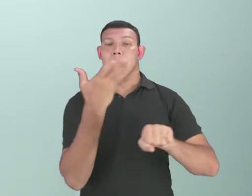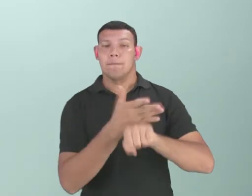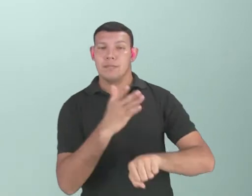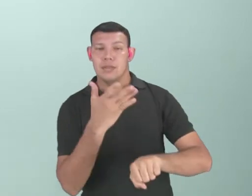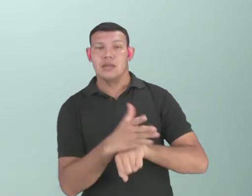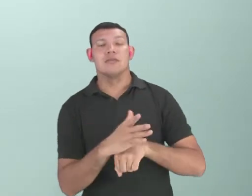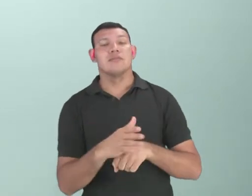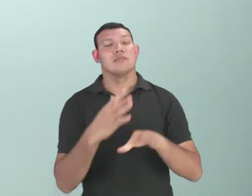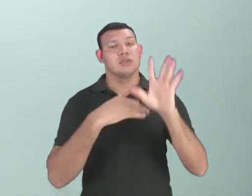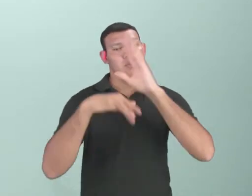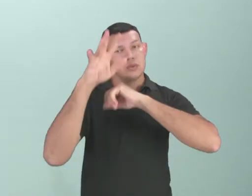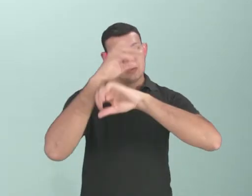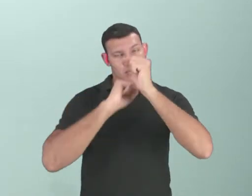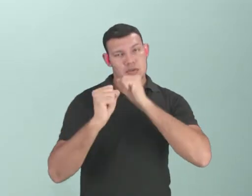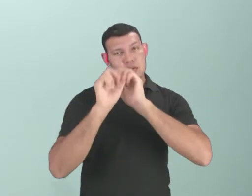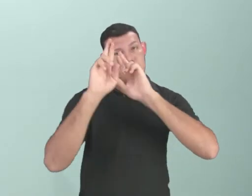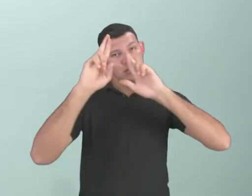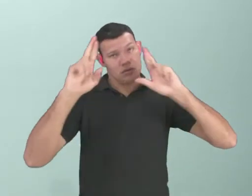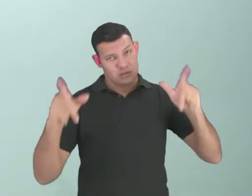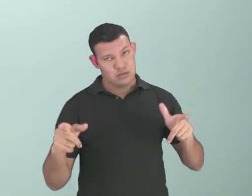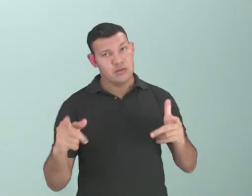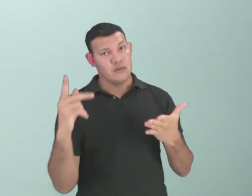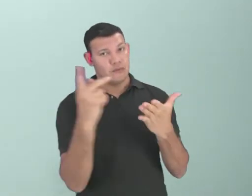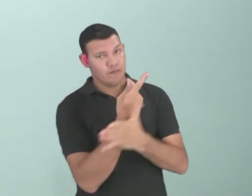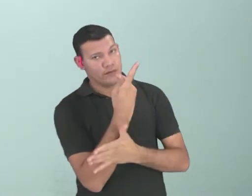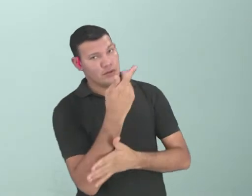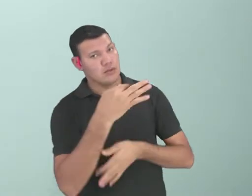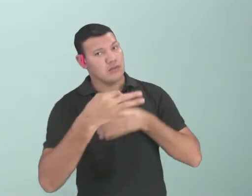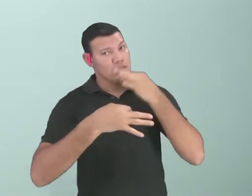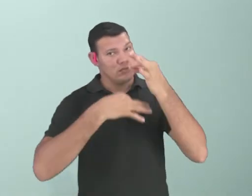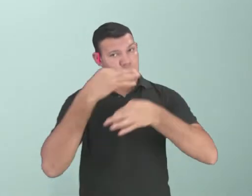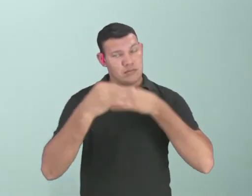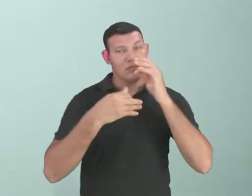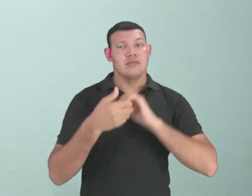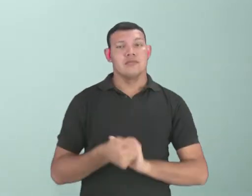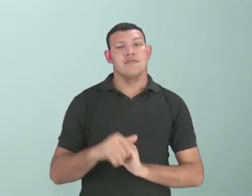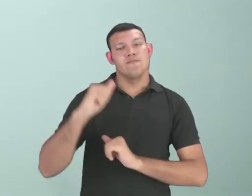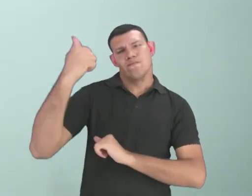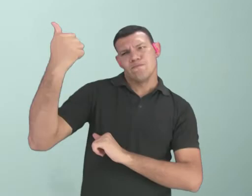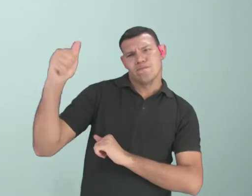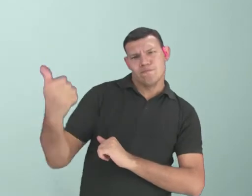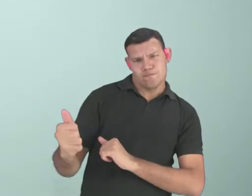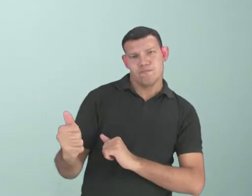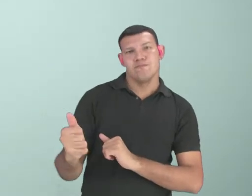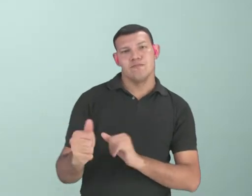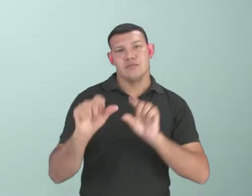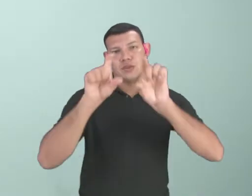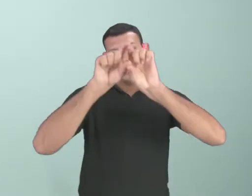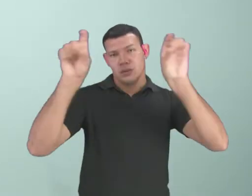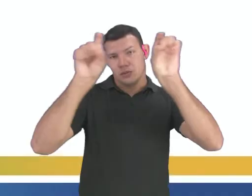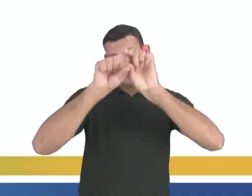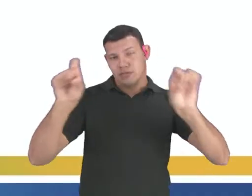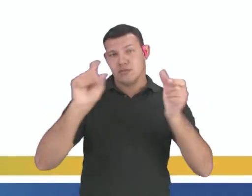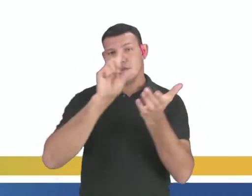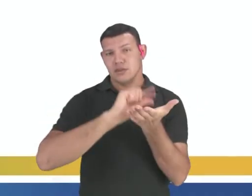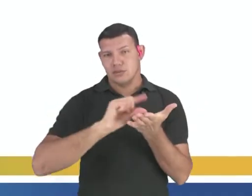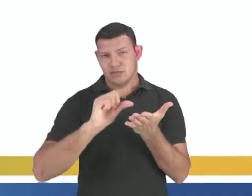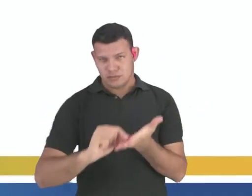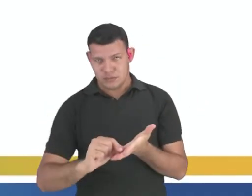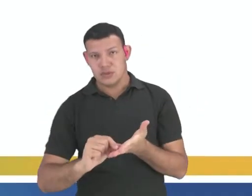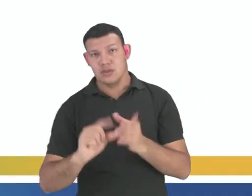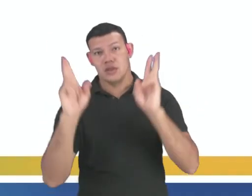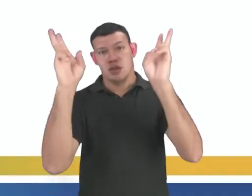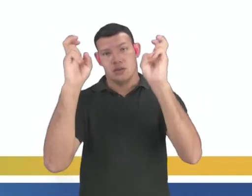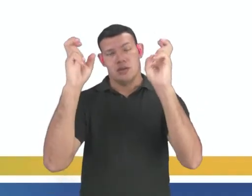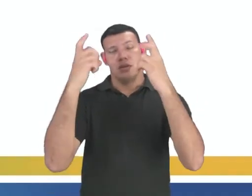o que aprendemos sobre as diferenças entre fato e opinião, analisando um trecho do artigo de opinião sobre violência,